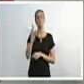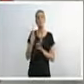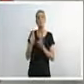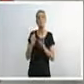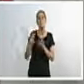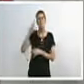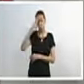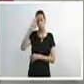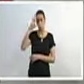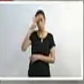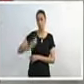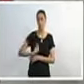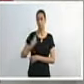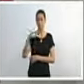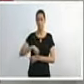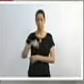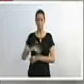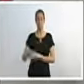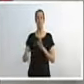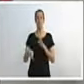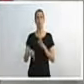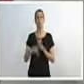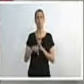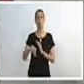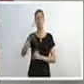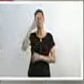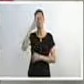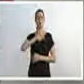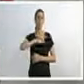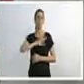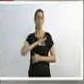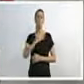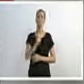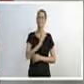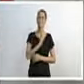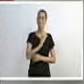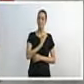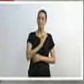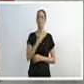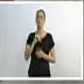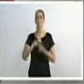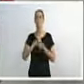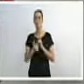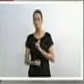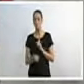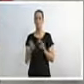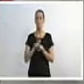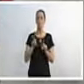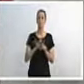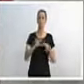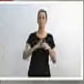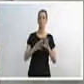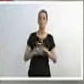Jefferson Schmidt, comandante do 10º Batalhão de Polícia Militar, amigo de caserna, árbitro de futebol, árbitro da Liga, federado,